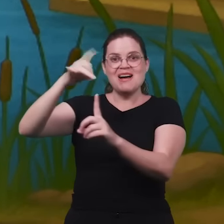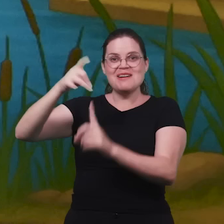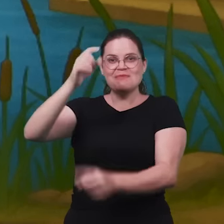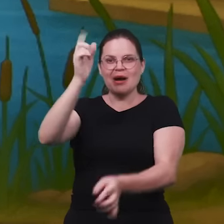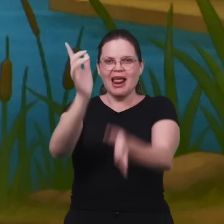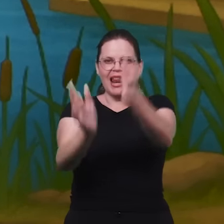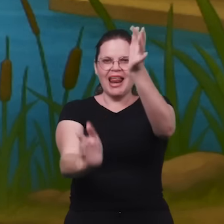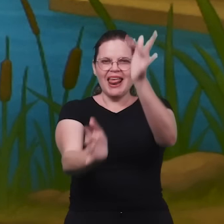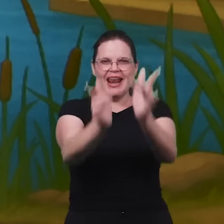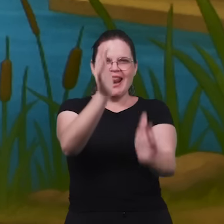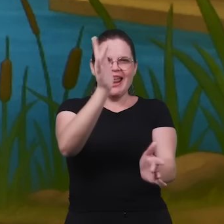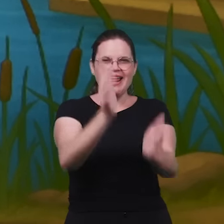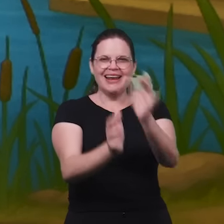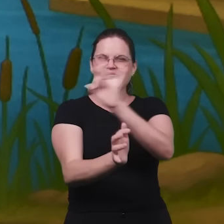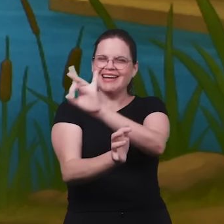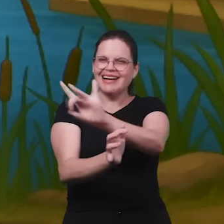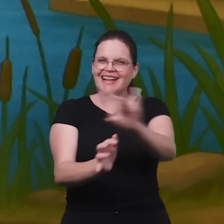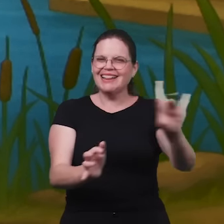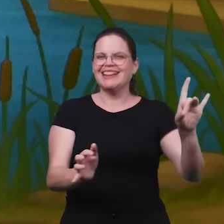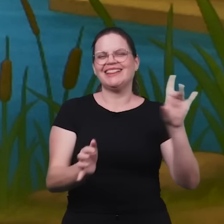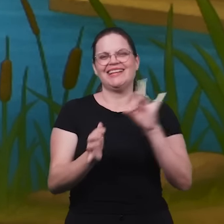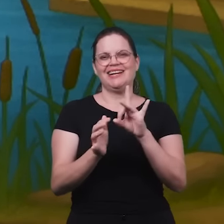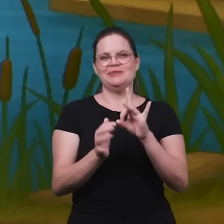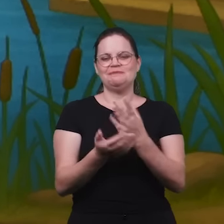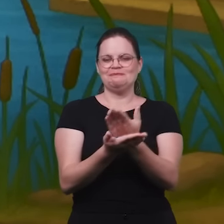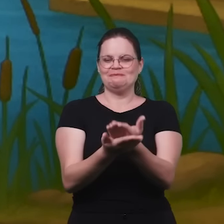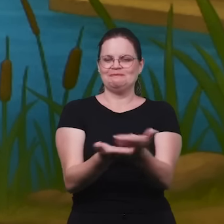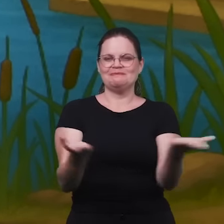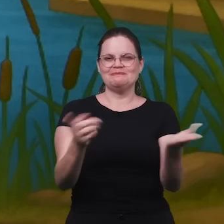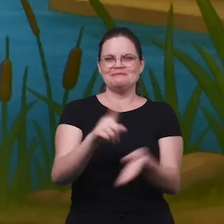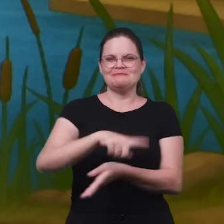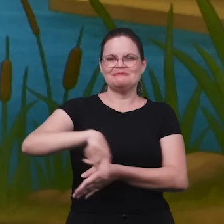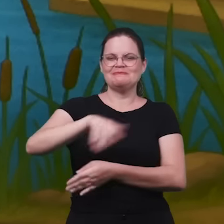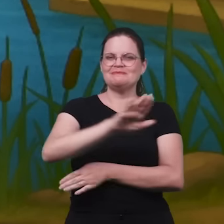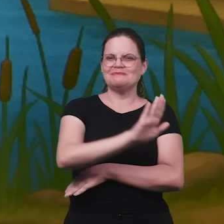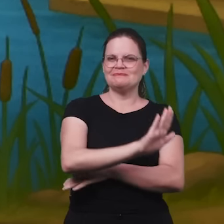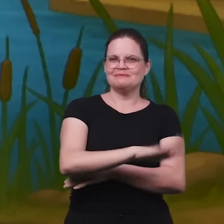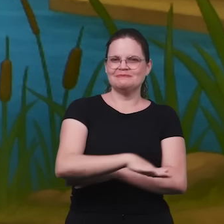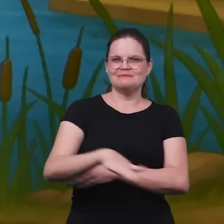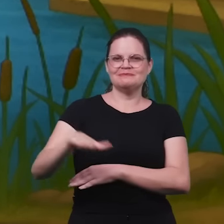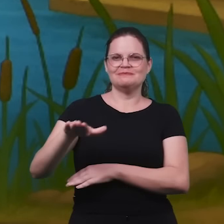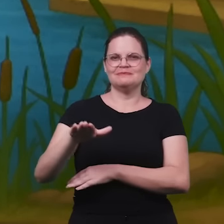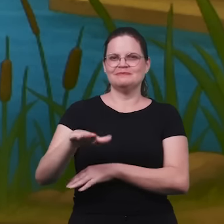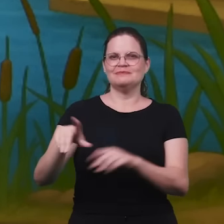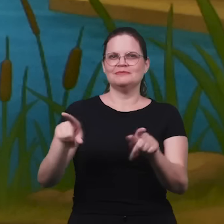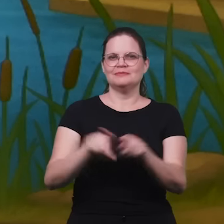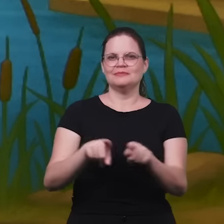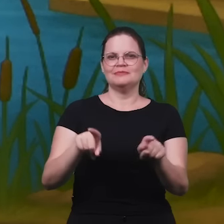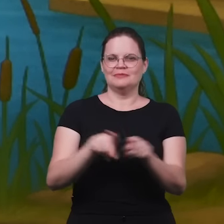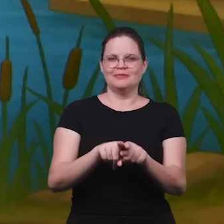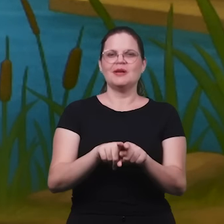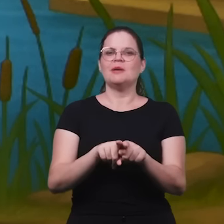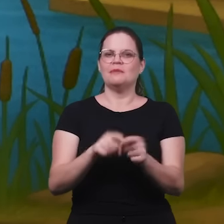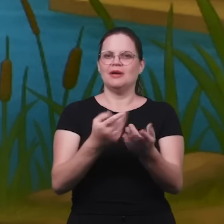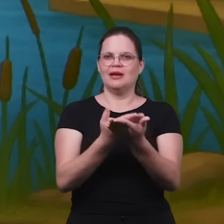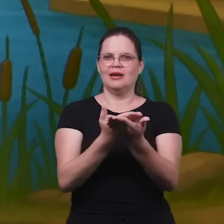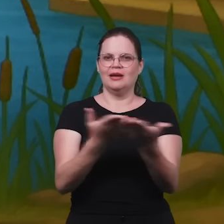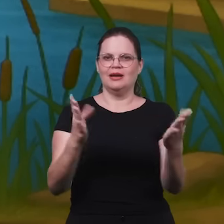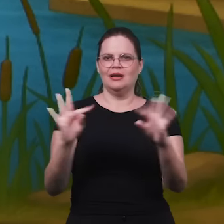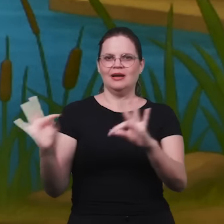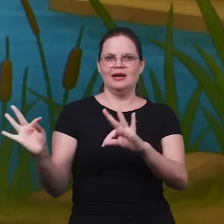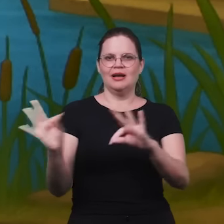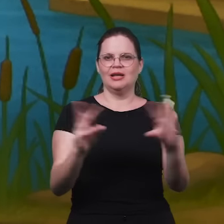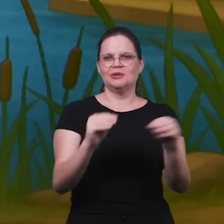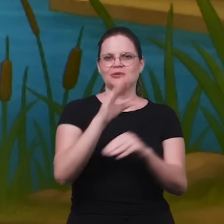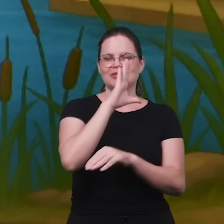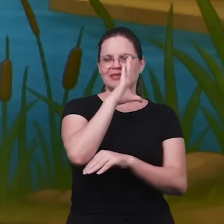nossos dias sobre as nossas crianças, os nossos intermediários